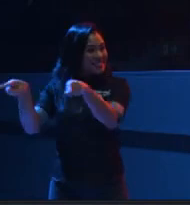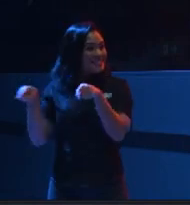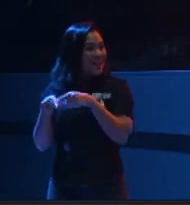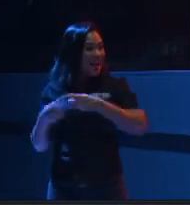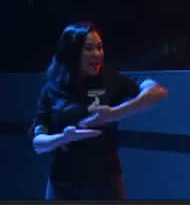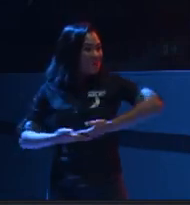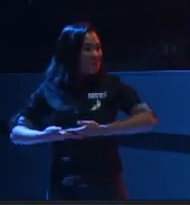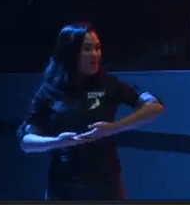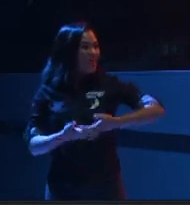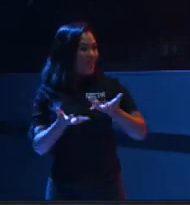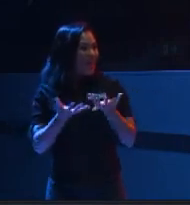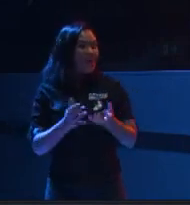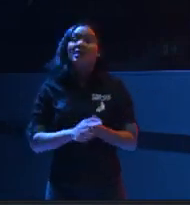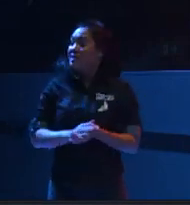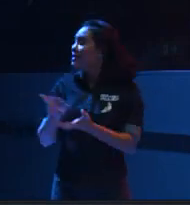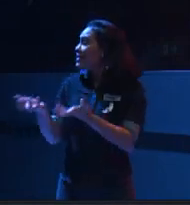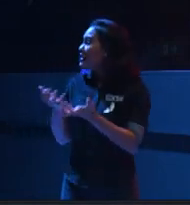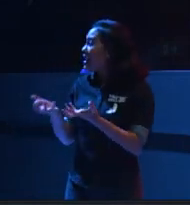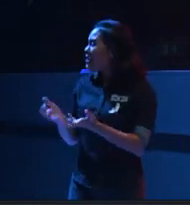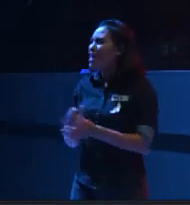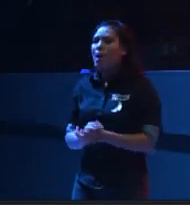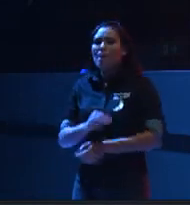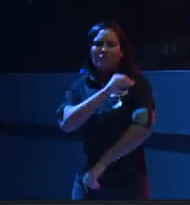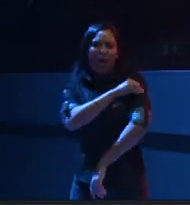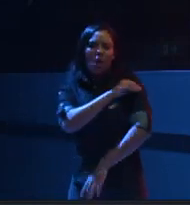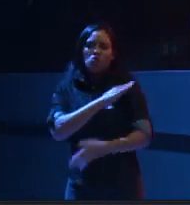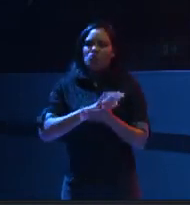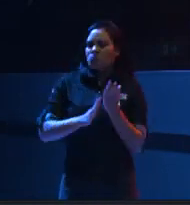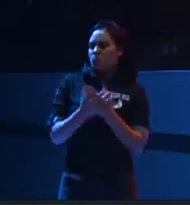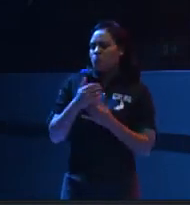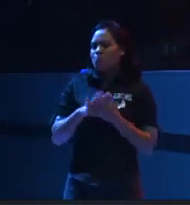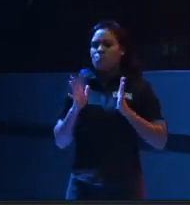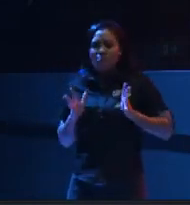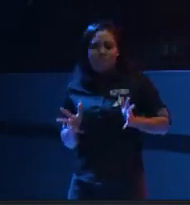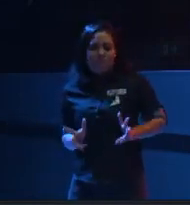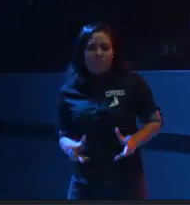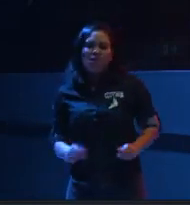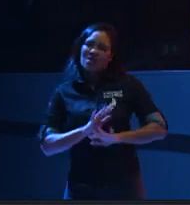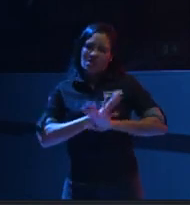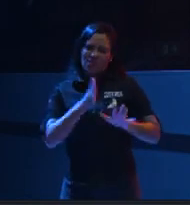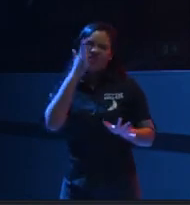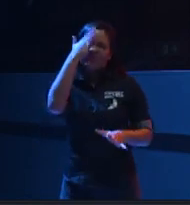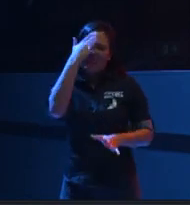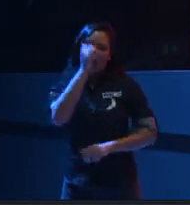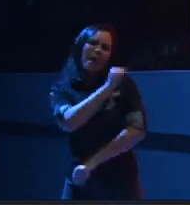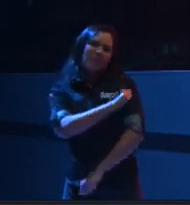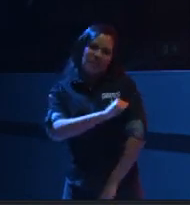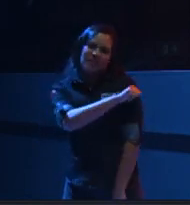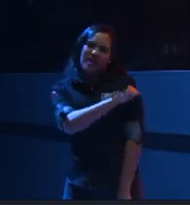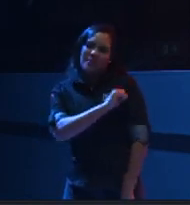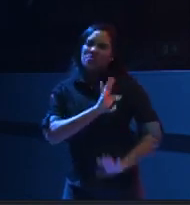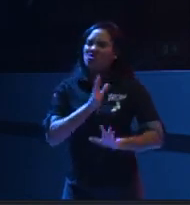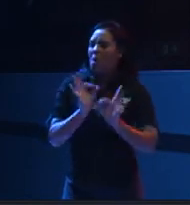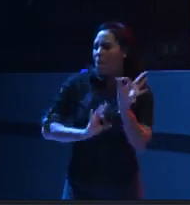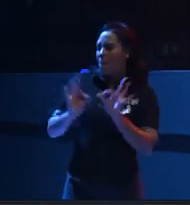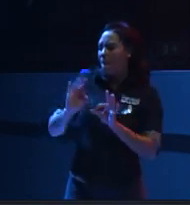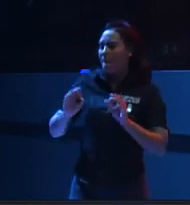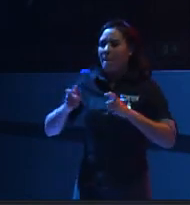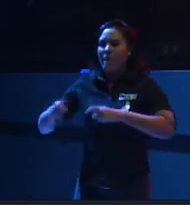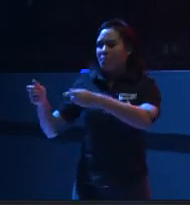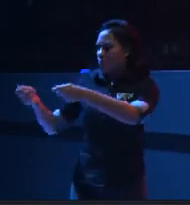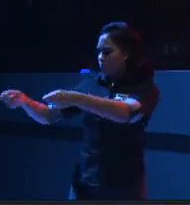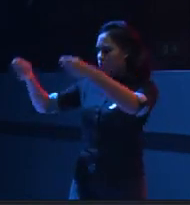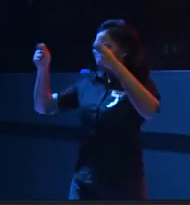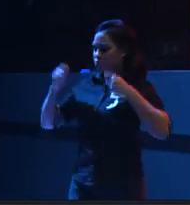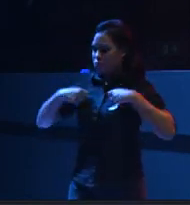Quero sim por lá me desinfetante todinho tal passei álcool gel que ele é gosto todo botei um um roupão